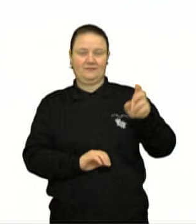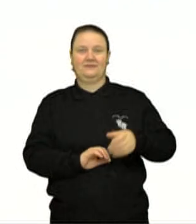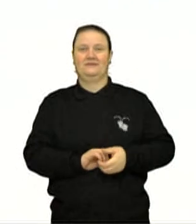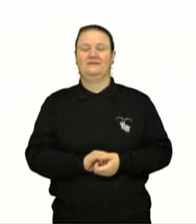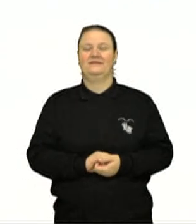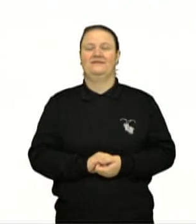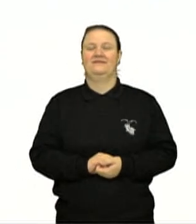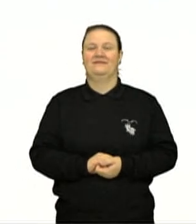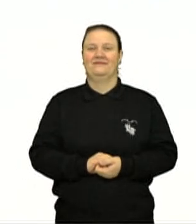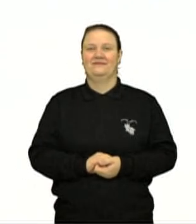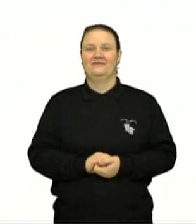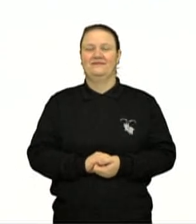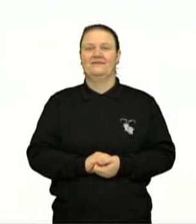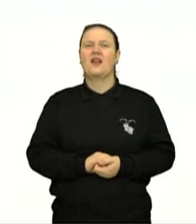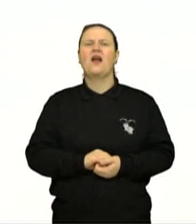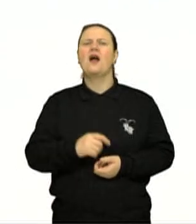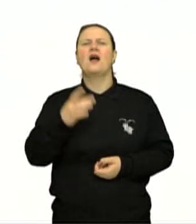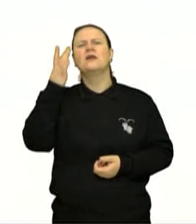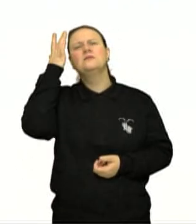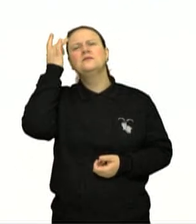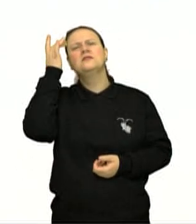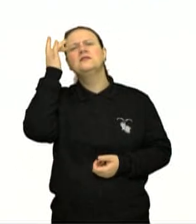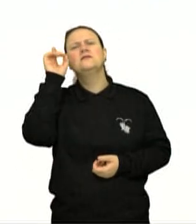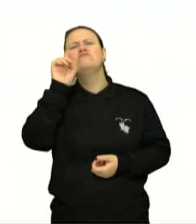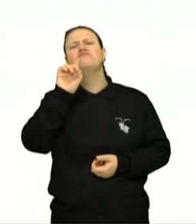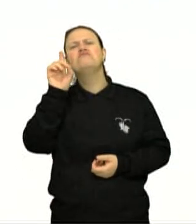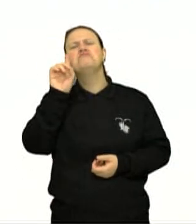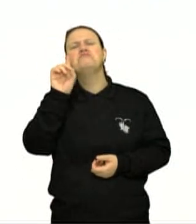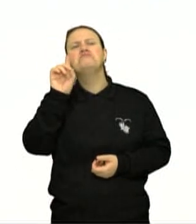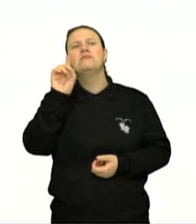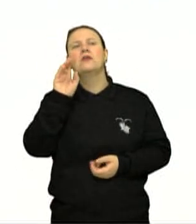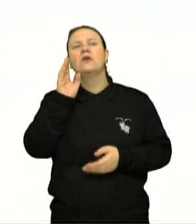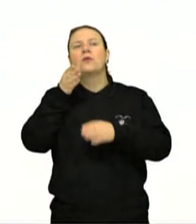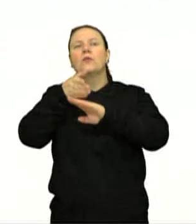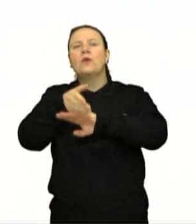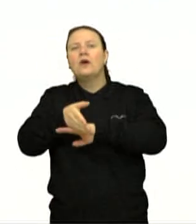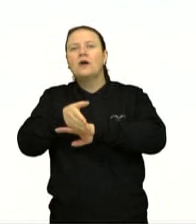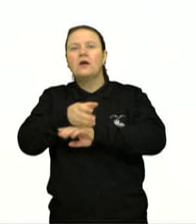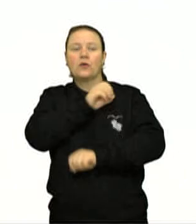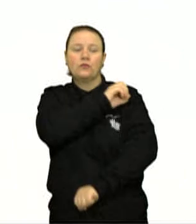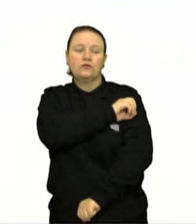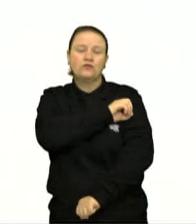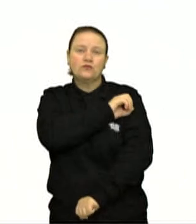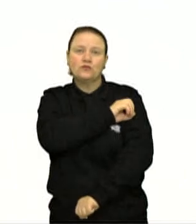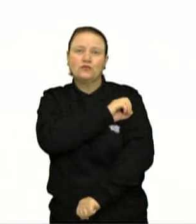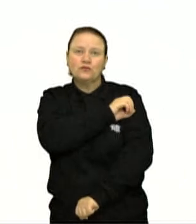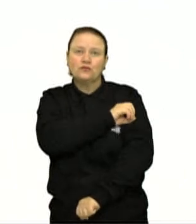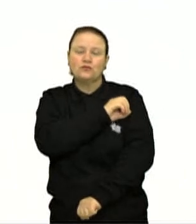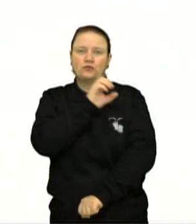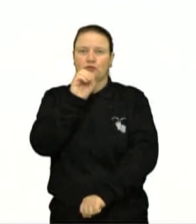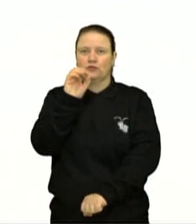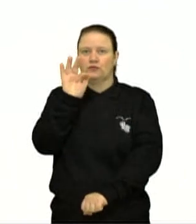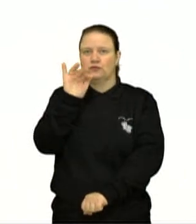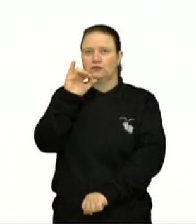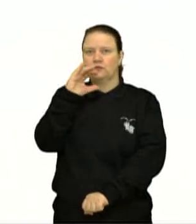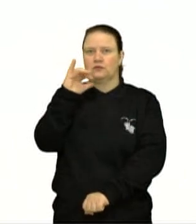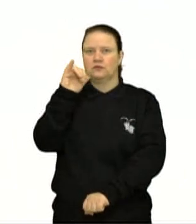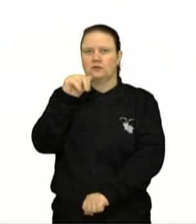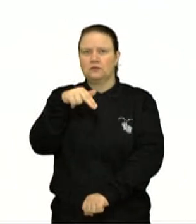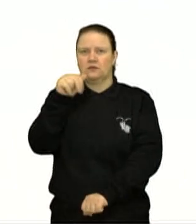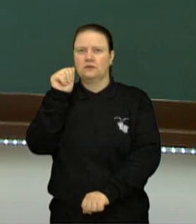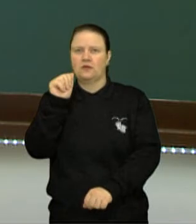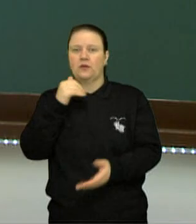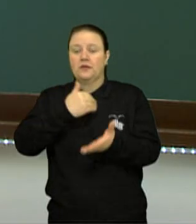en casa. No voy para onde mañana? Para a oficina, para o escritório. De